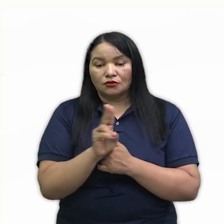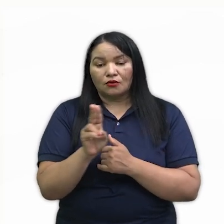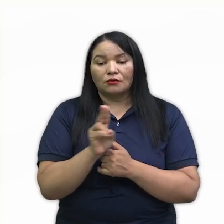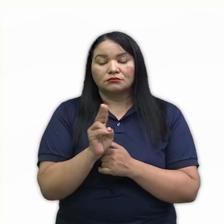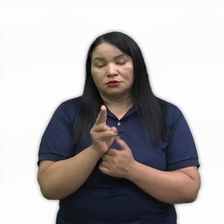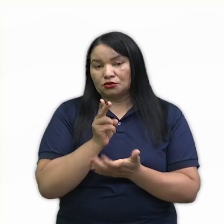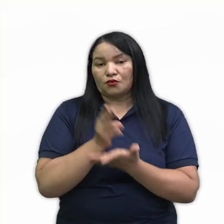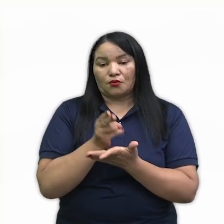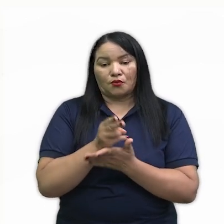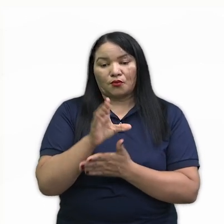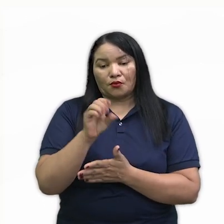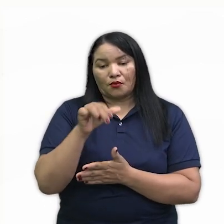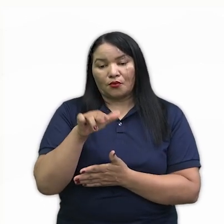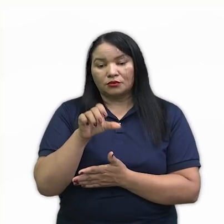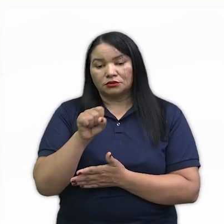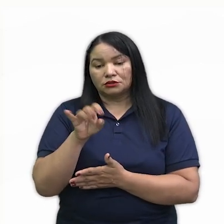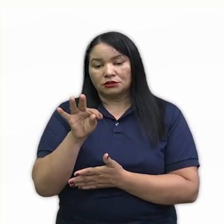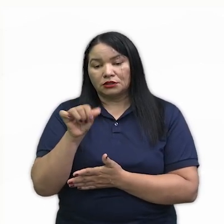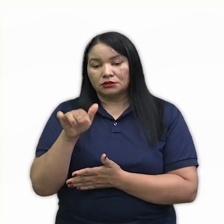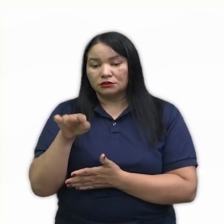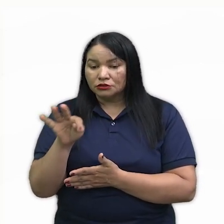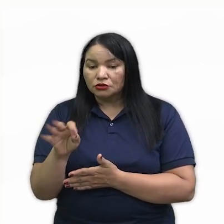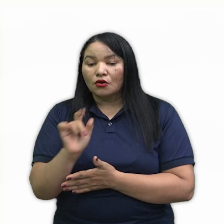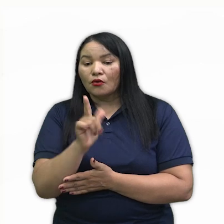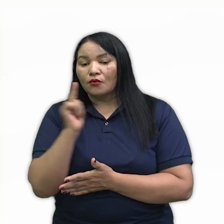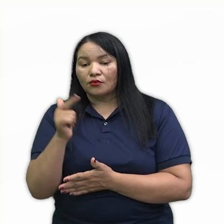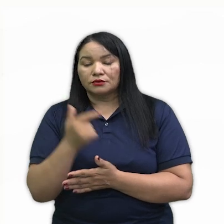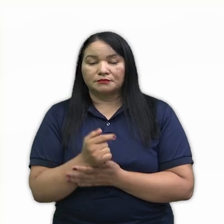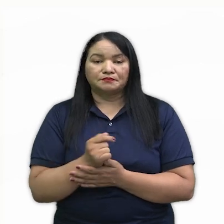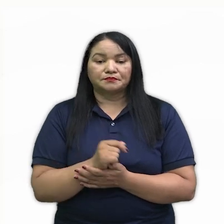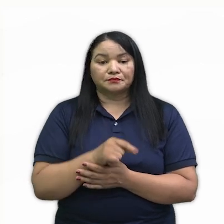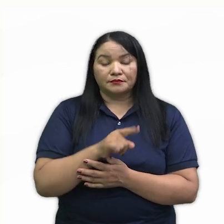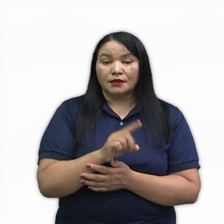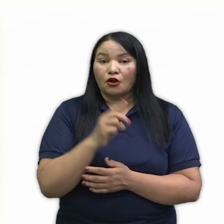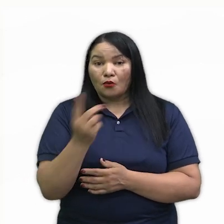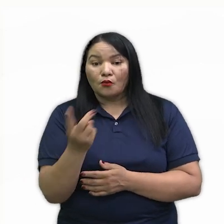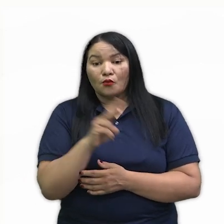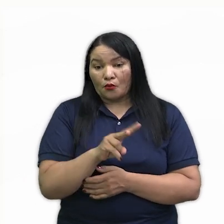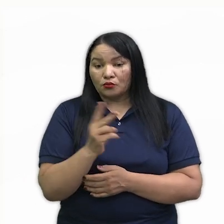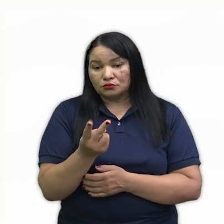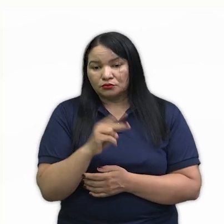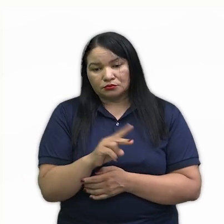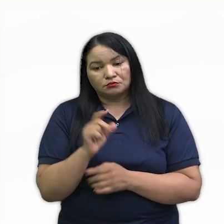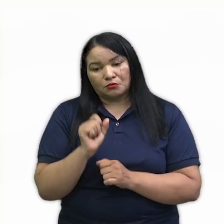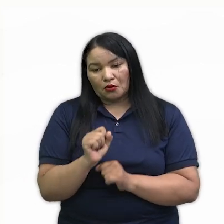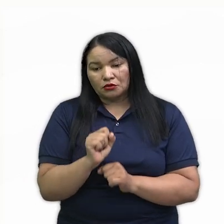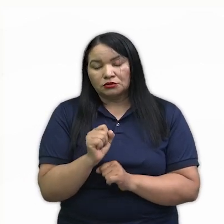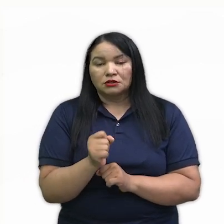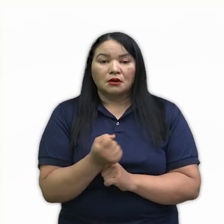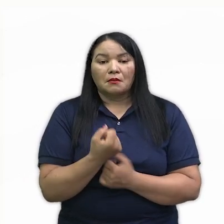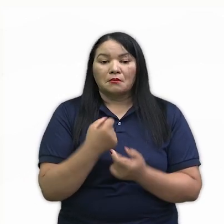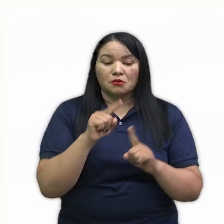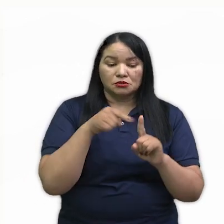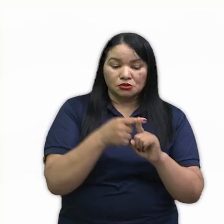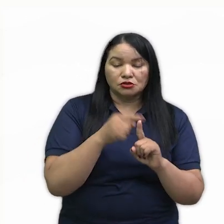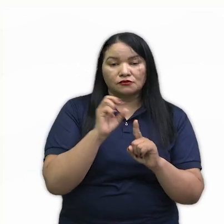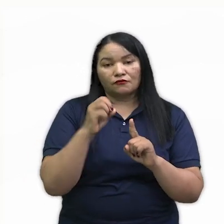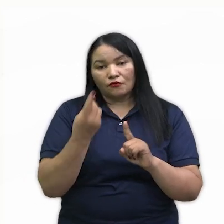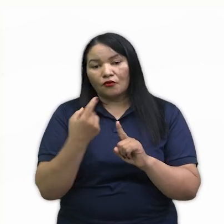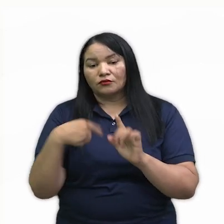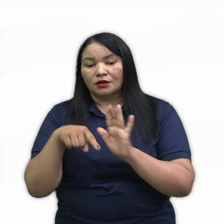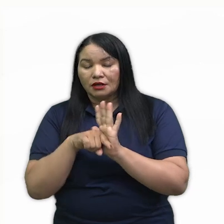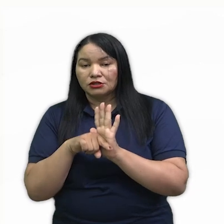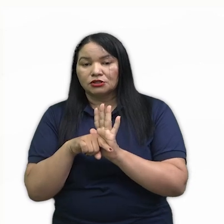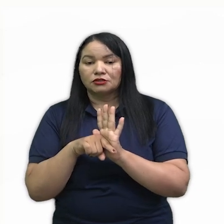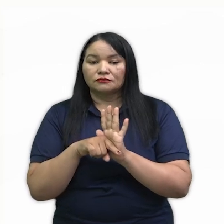Alternada, veja, eu tenho número positivo e número negativo. Depois, positivo, negativo de novo. Então, ela vai se